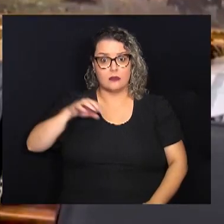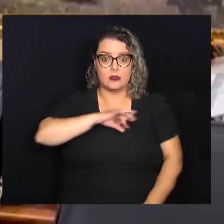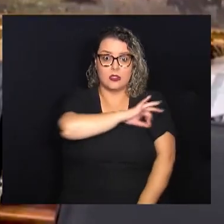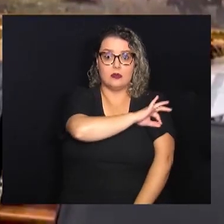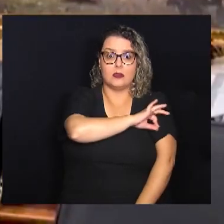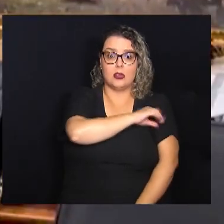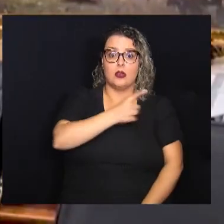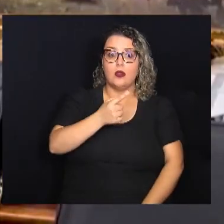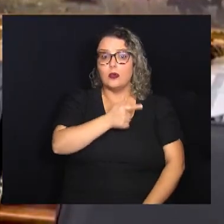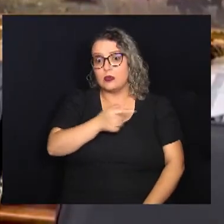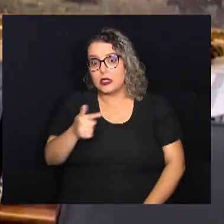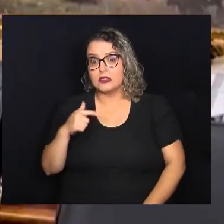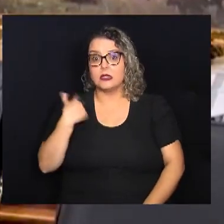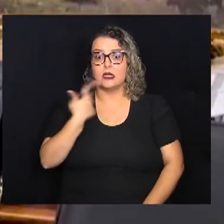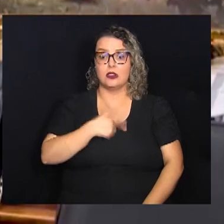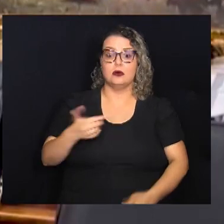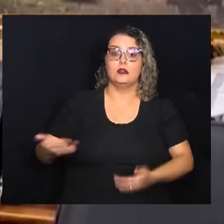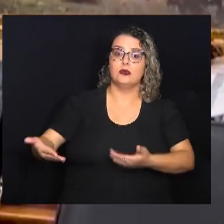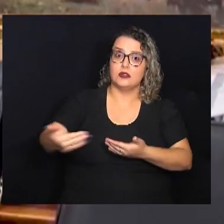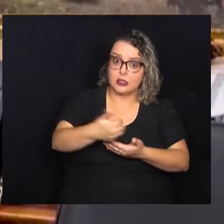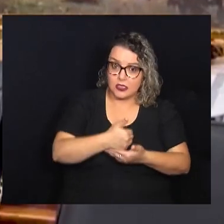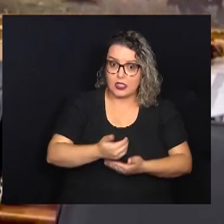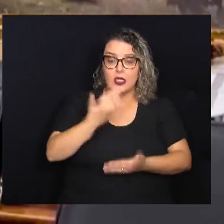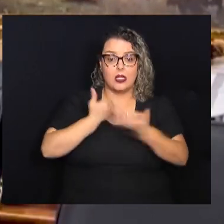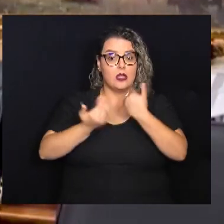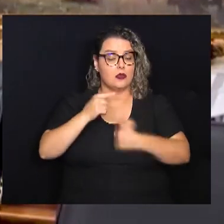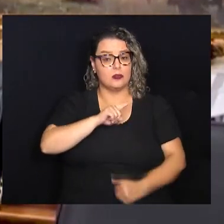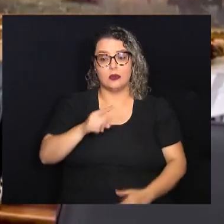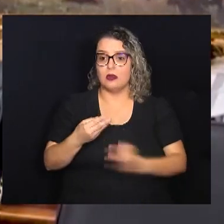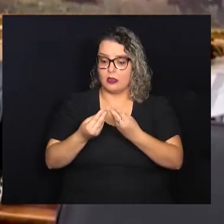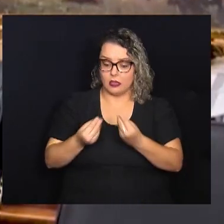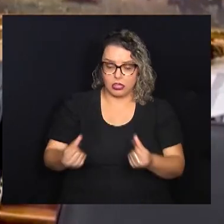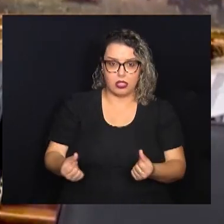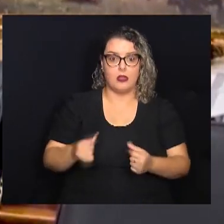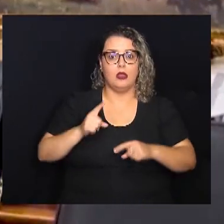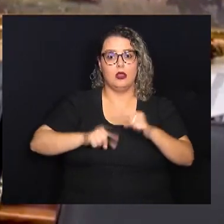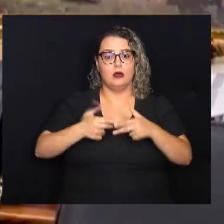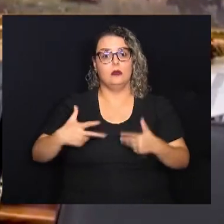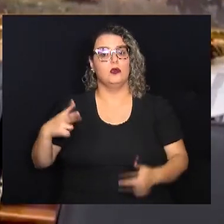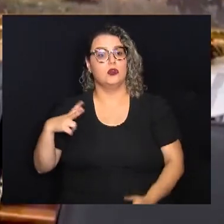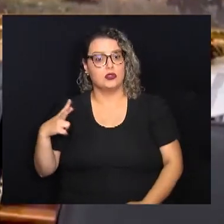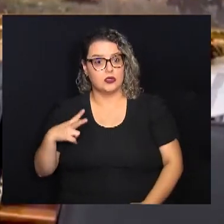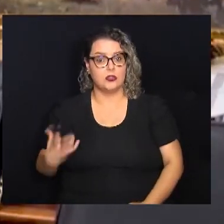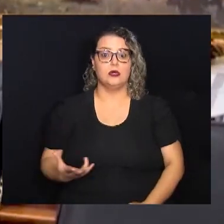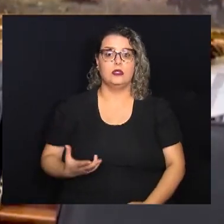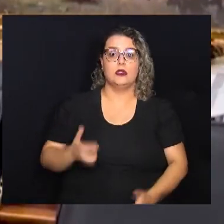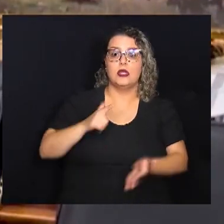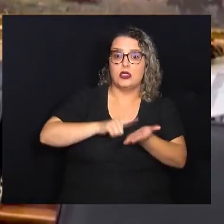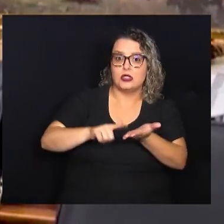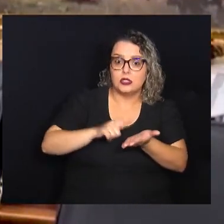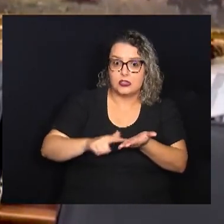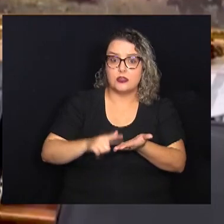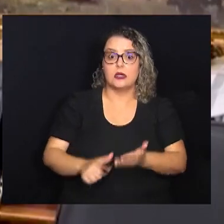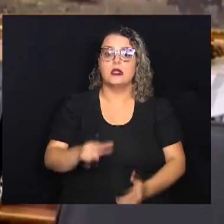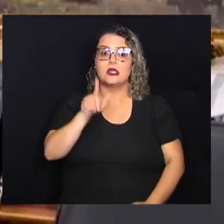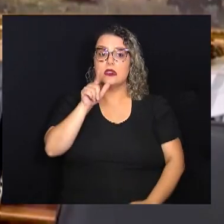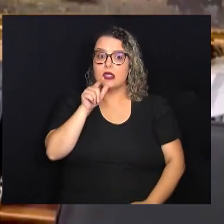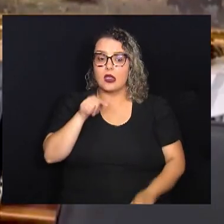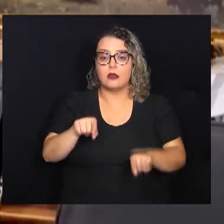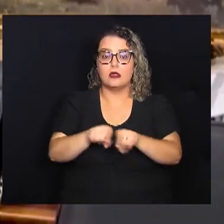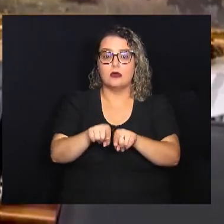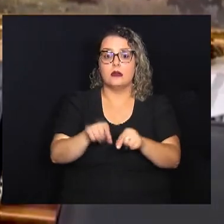uma semana, nós vamos arrecadar alimentos não perecíveis, produtos de higiene, produtos de limpeza e água. E